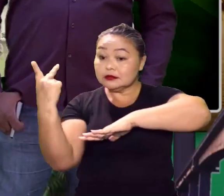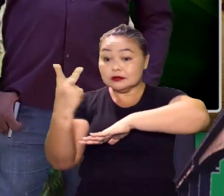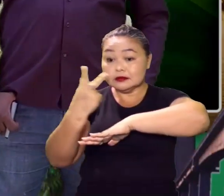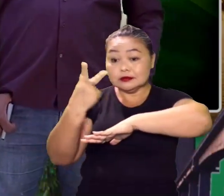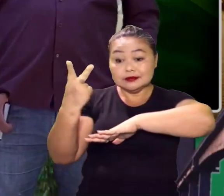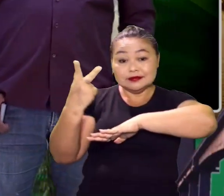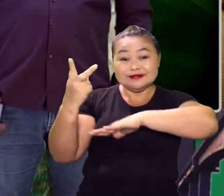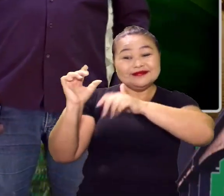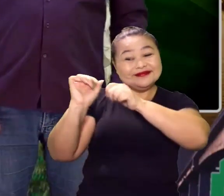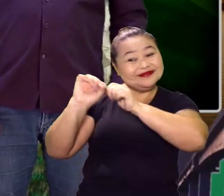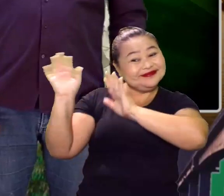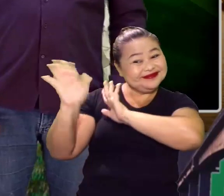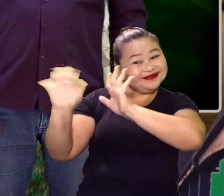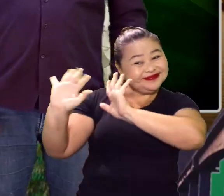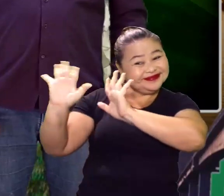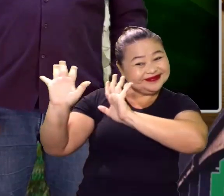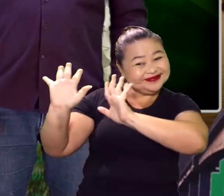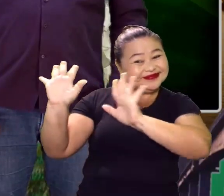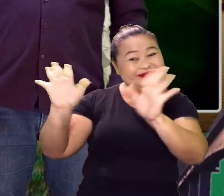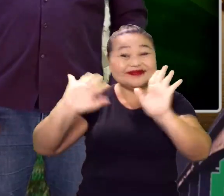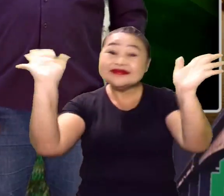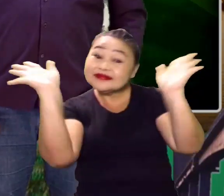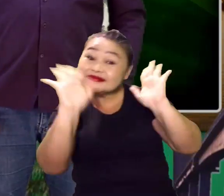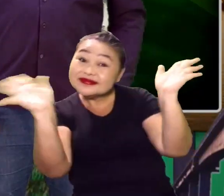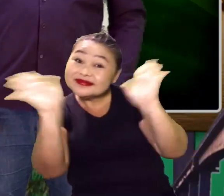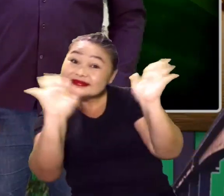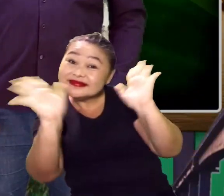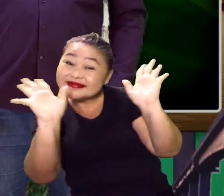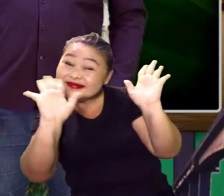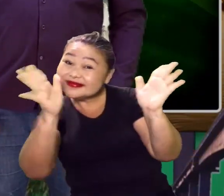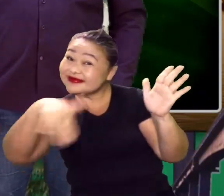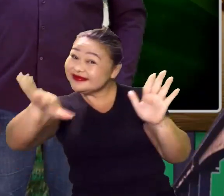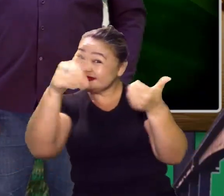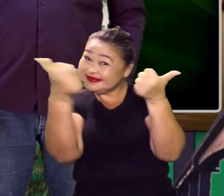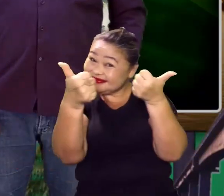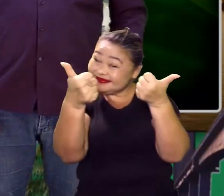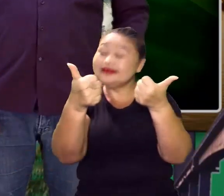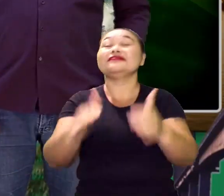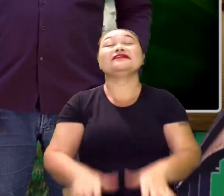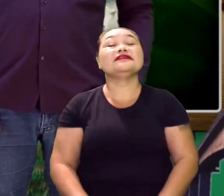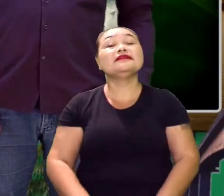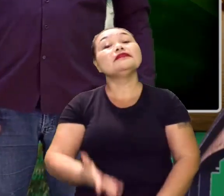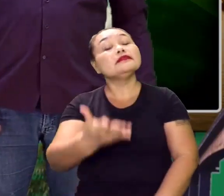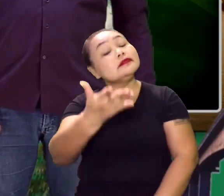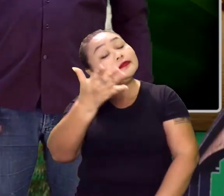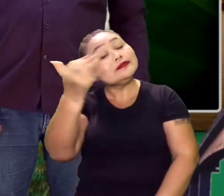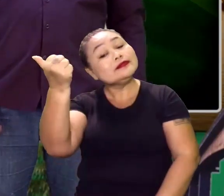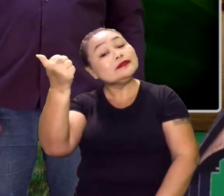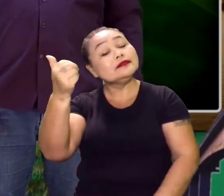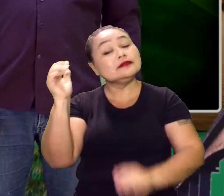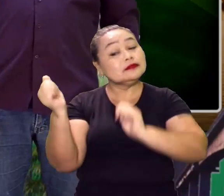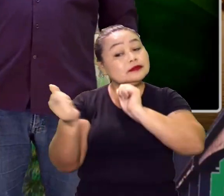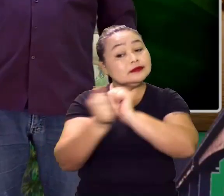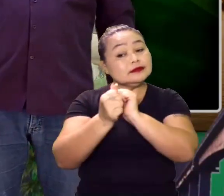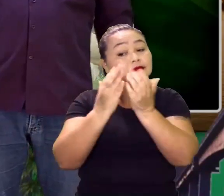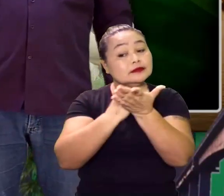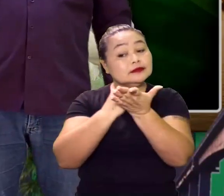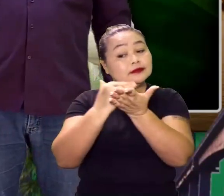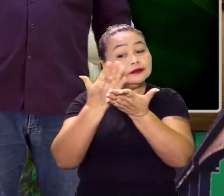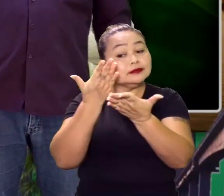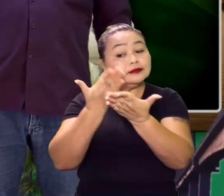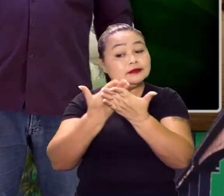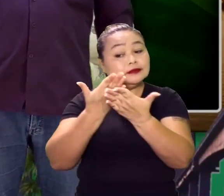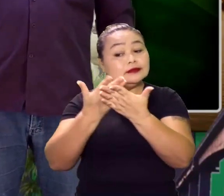querida Aldelinda. Dá um alô aí, Aldelinda, para a galera. Beleza? Então, vamos juntos, já começou a